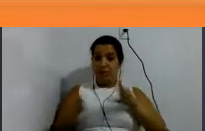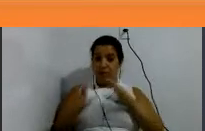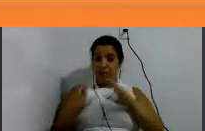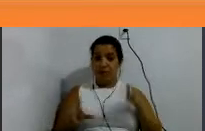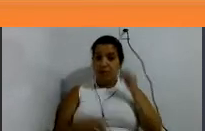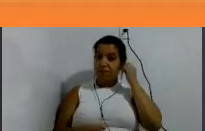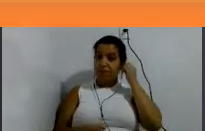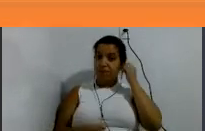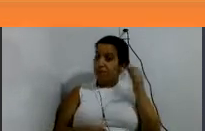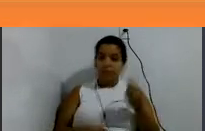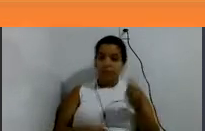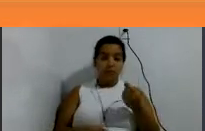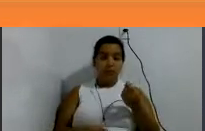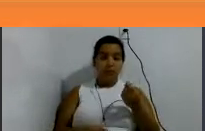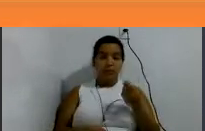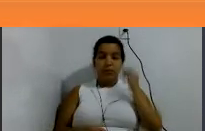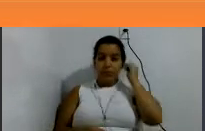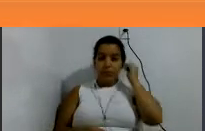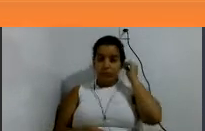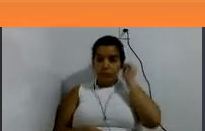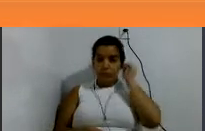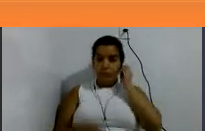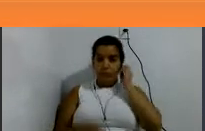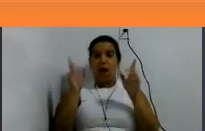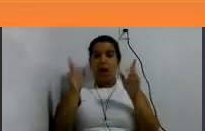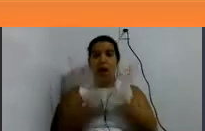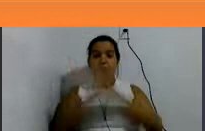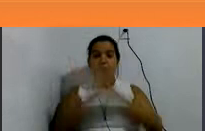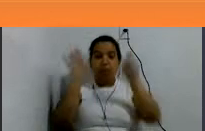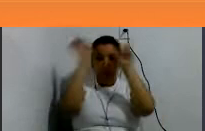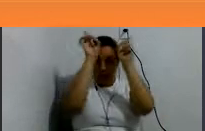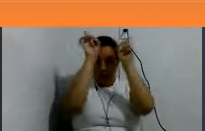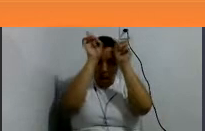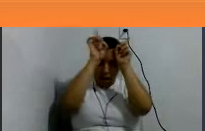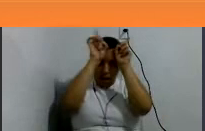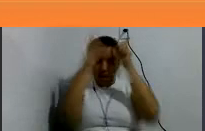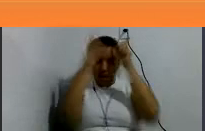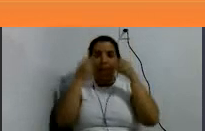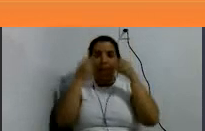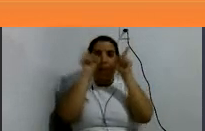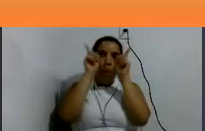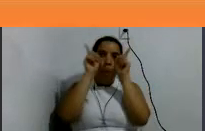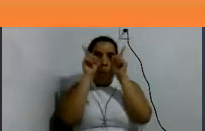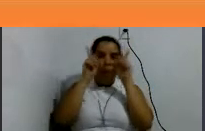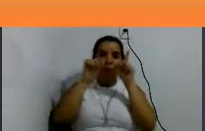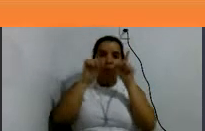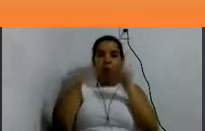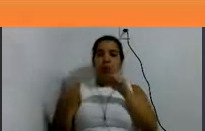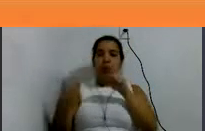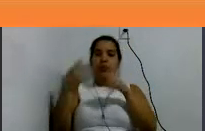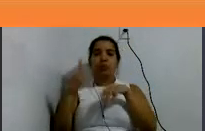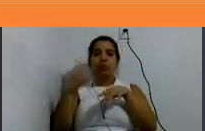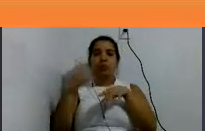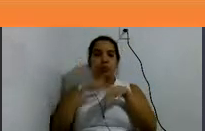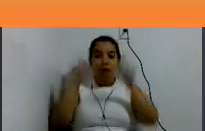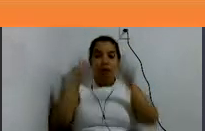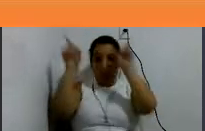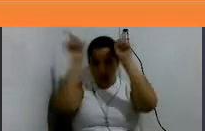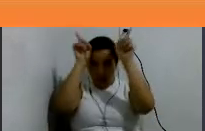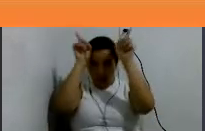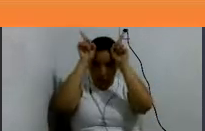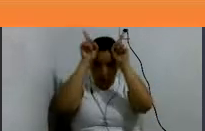diferentes. Por exemplo, Panstronginus tem antena inserida próximo aos olhos. O Rhodnus, ele tem a antena próxima